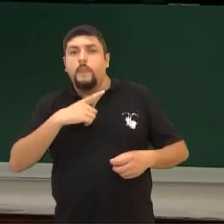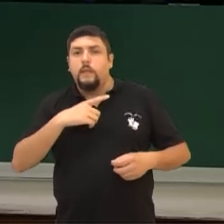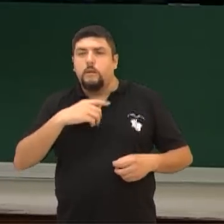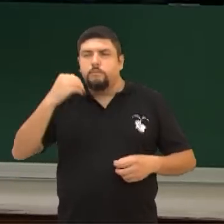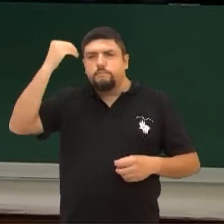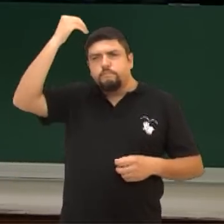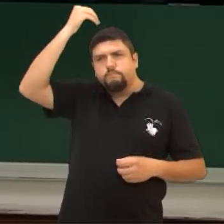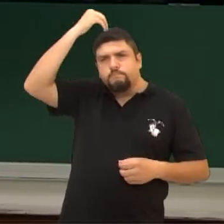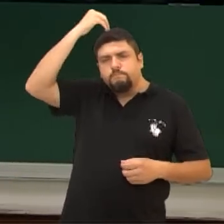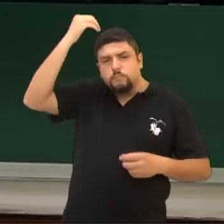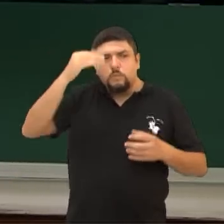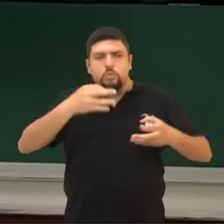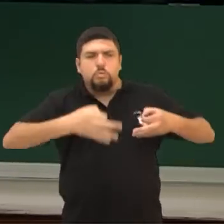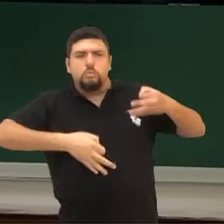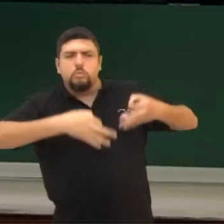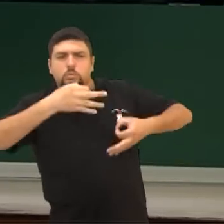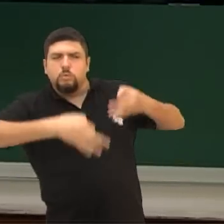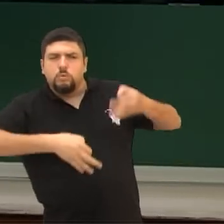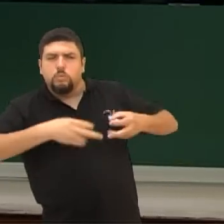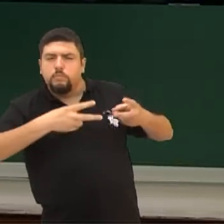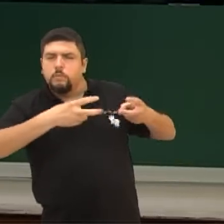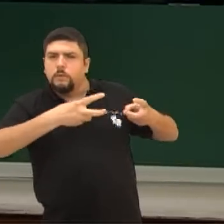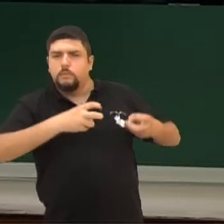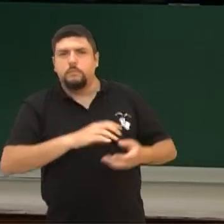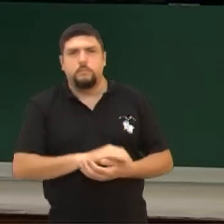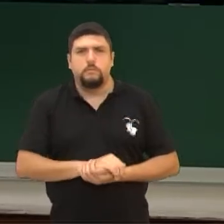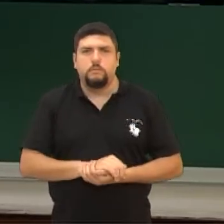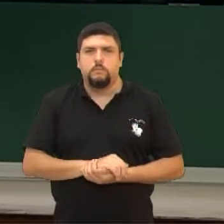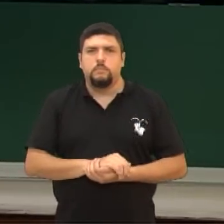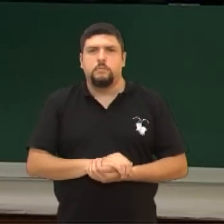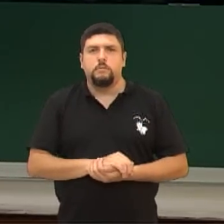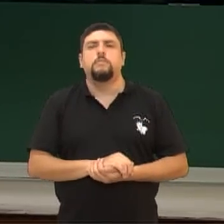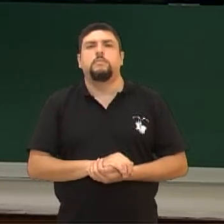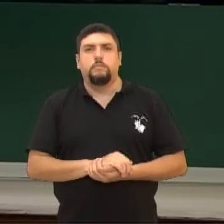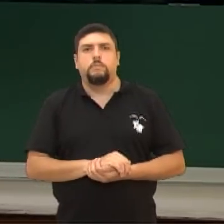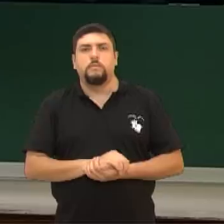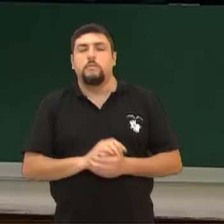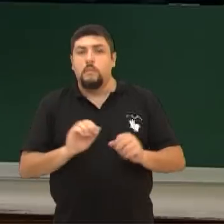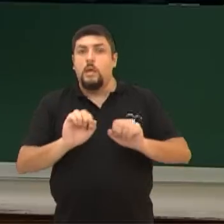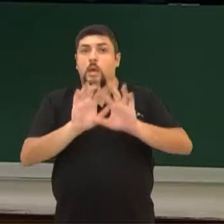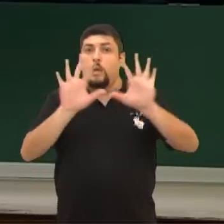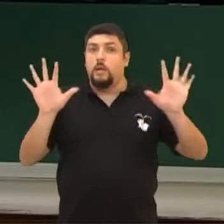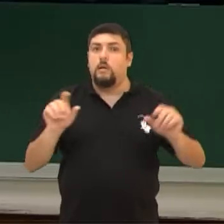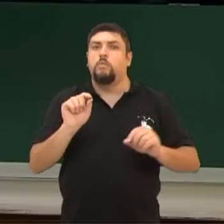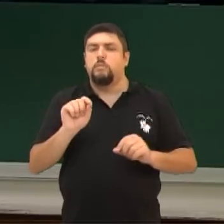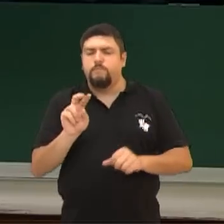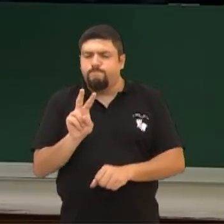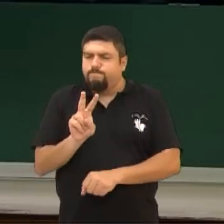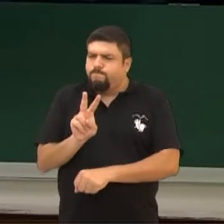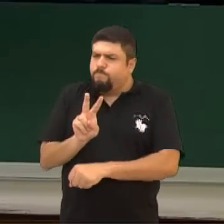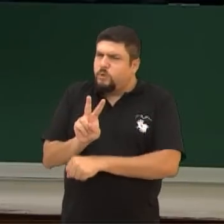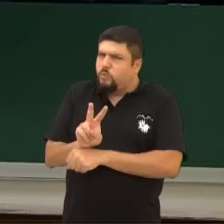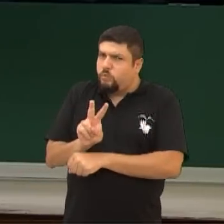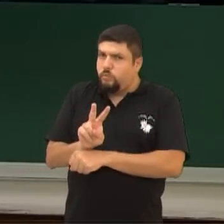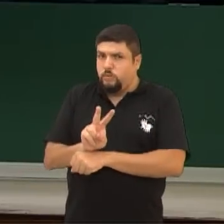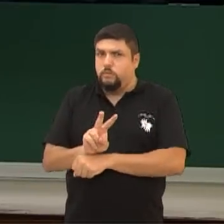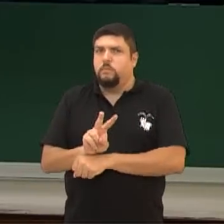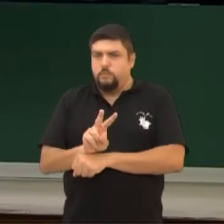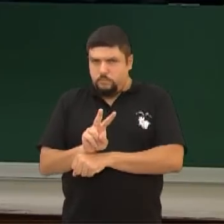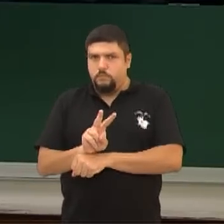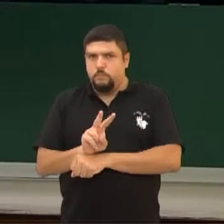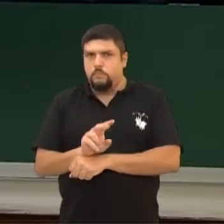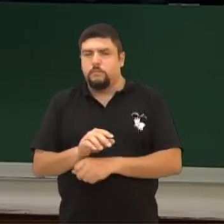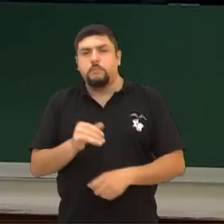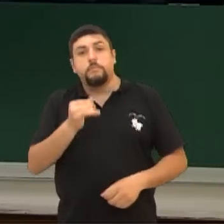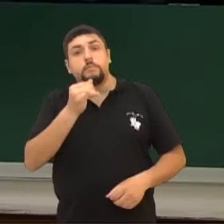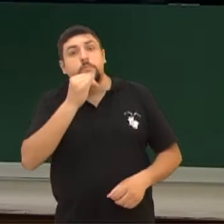e interpretações. É claro que, pessoal, é muito importante a gente tomar um pouquinho de cuidado aqui.